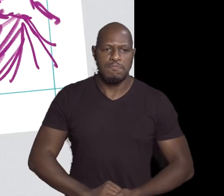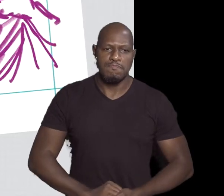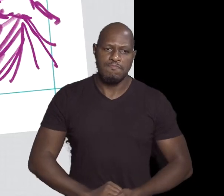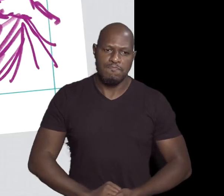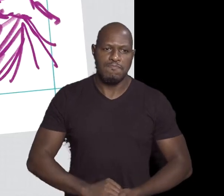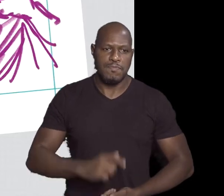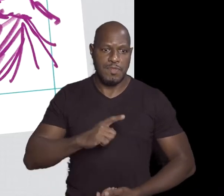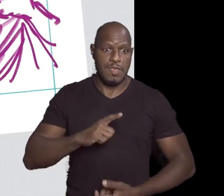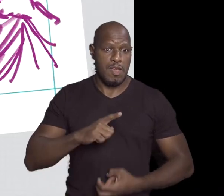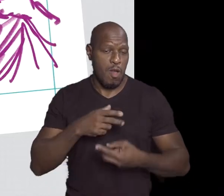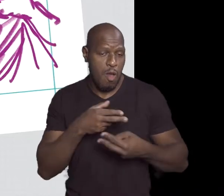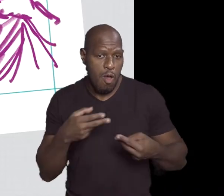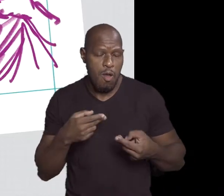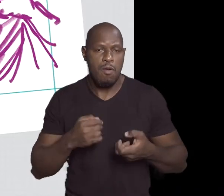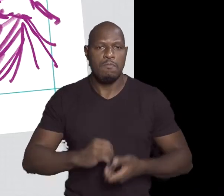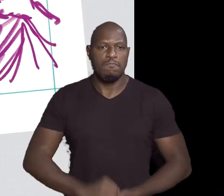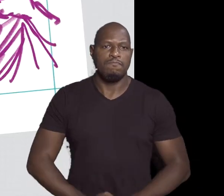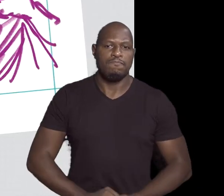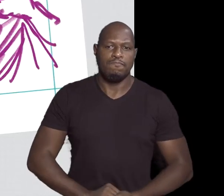muitas das coisas